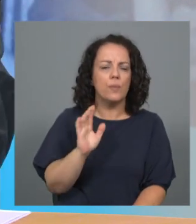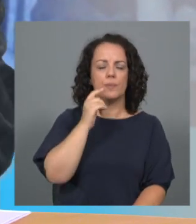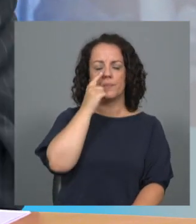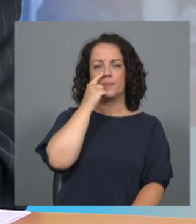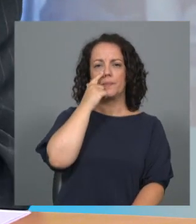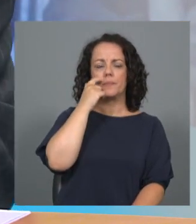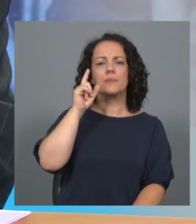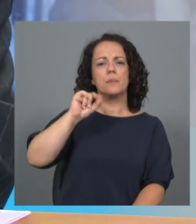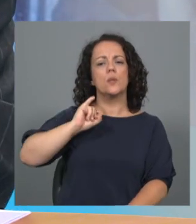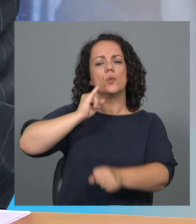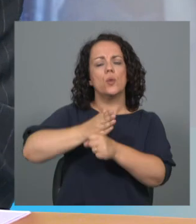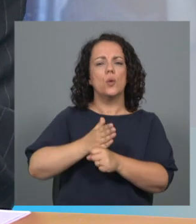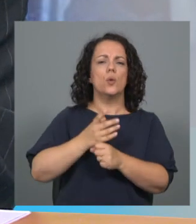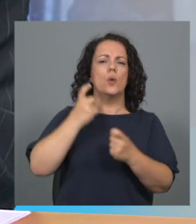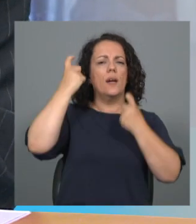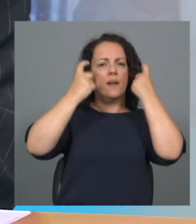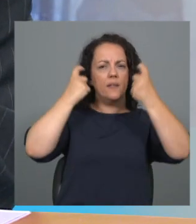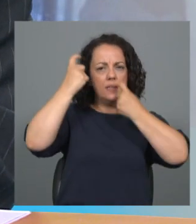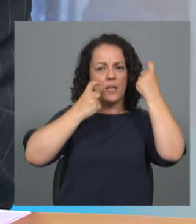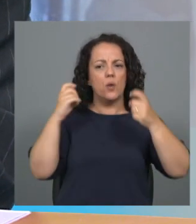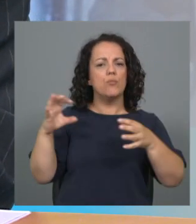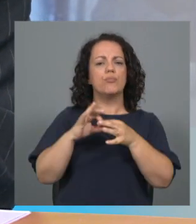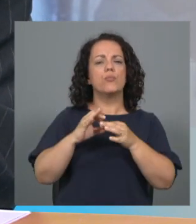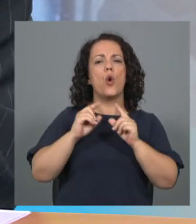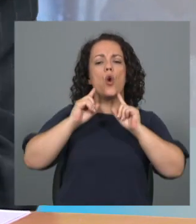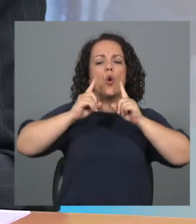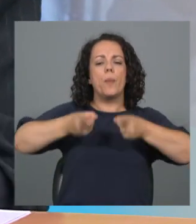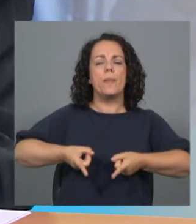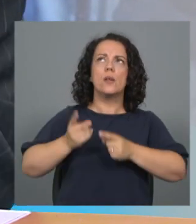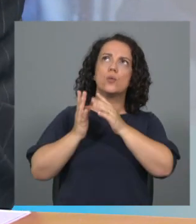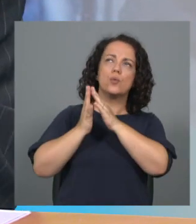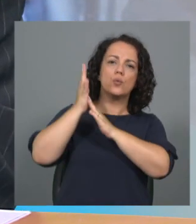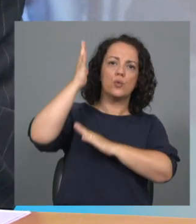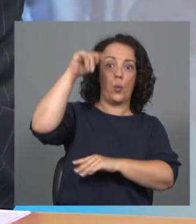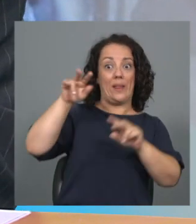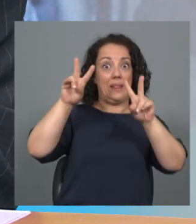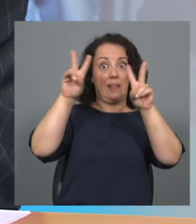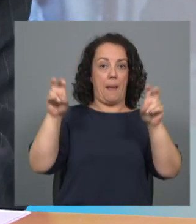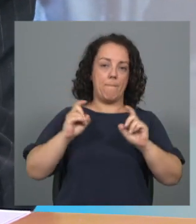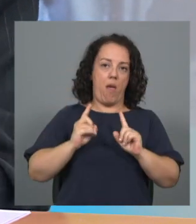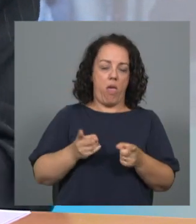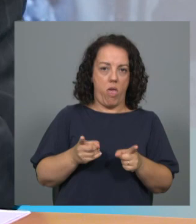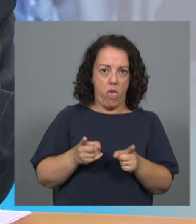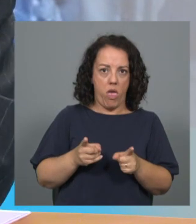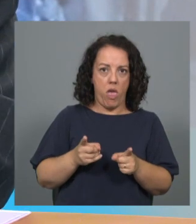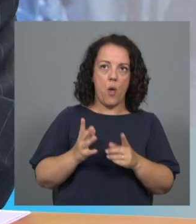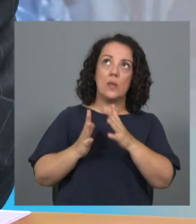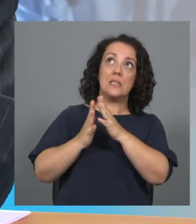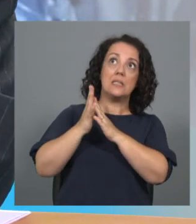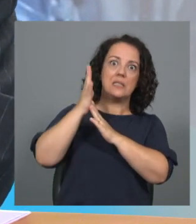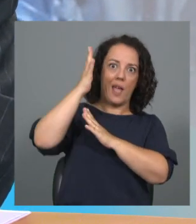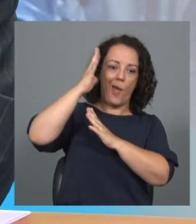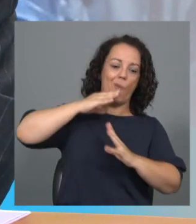um outro conjunto de reflexões sobre o começo do céu, porque o tema é exatamente este, o céu sobre a terra, e